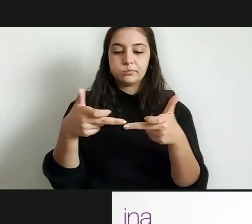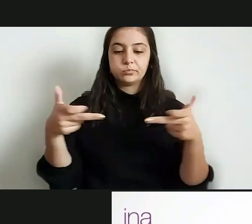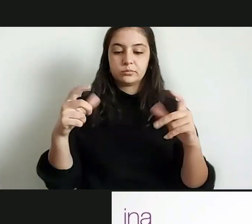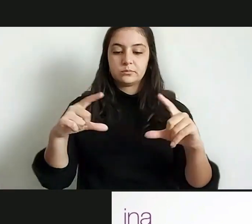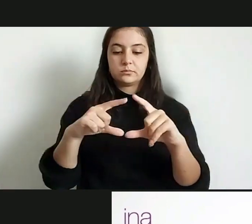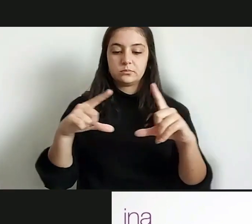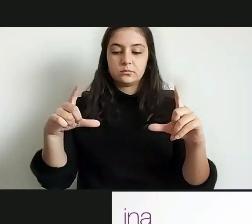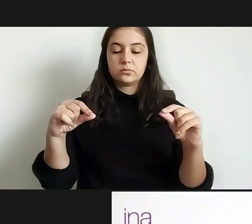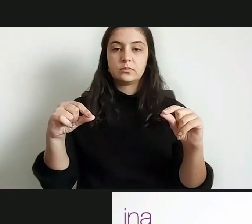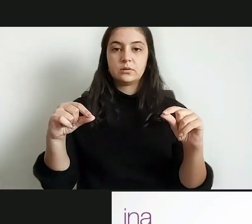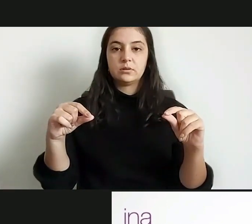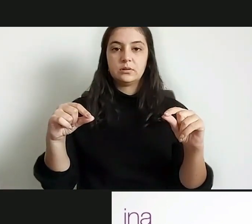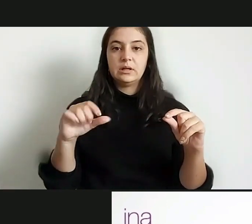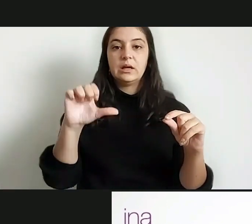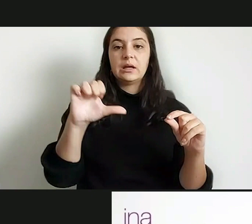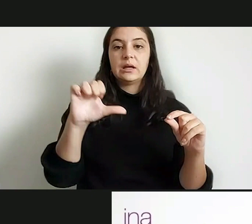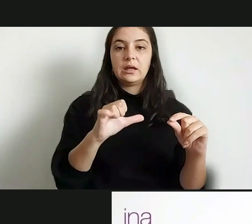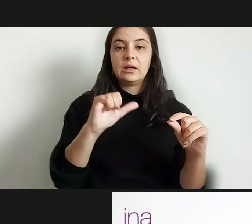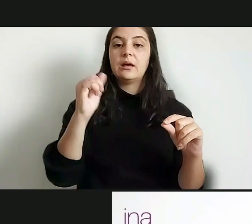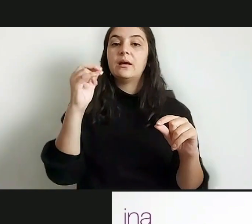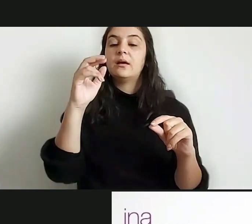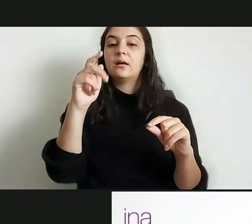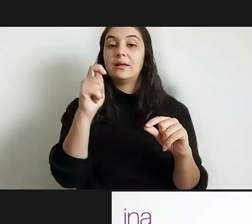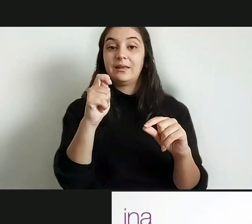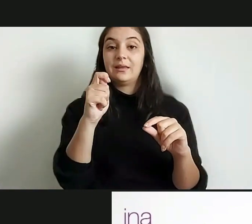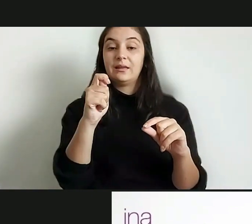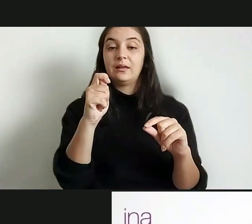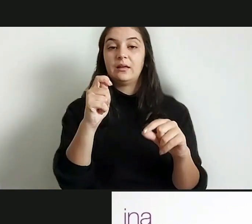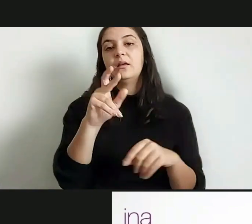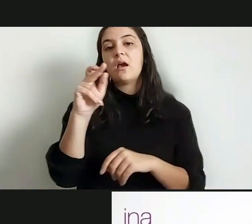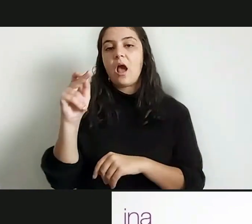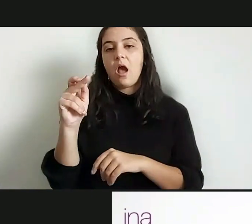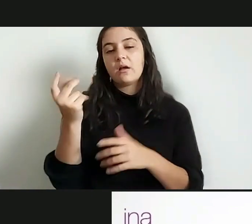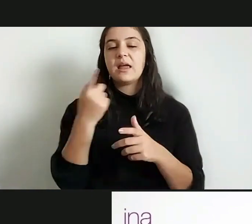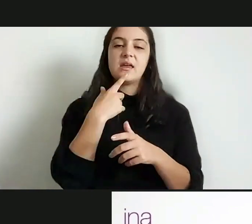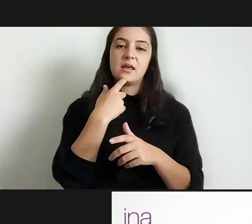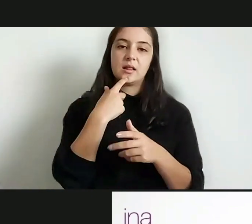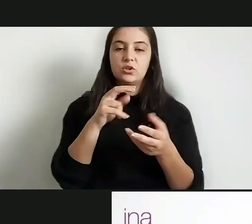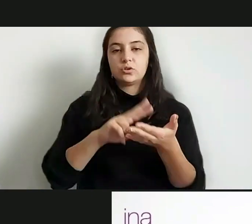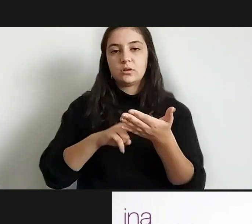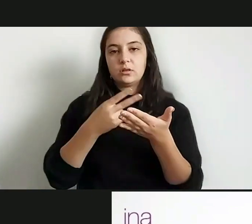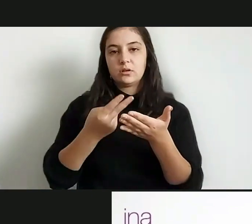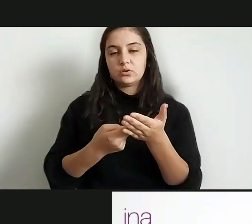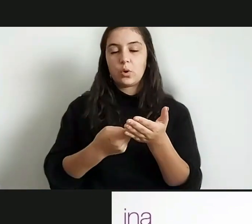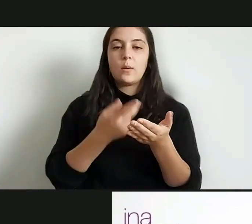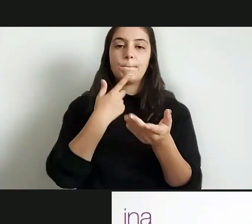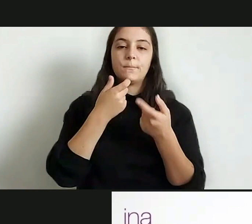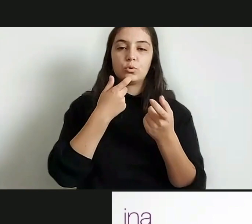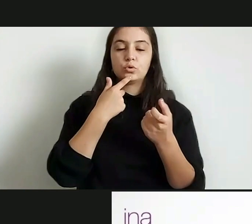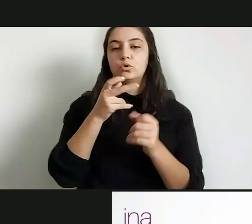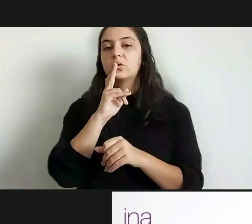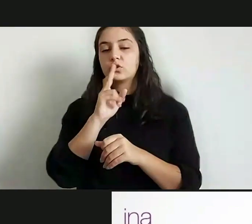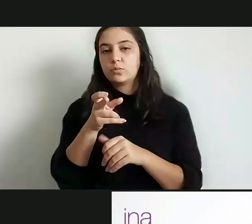e indicada por QIA, do inglês Questions and Answers. Passo a palavra à moderadora do